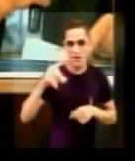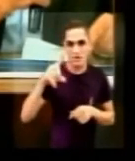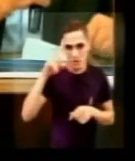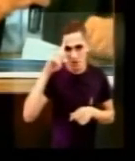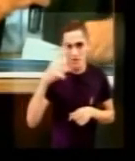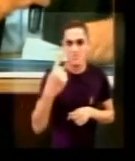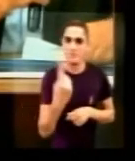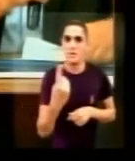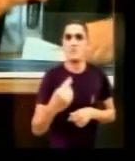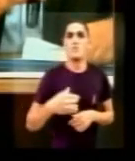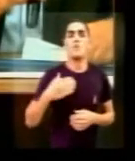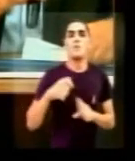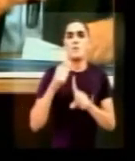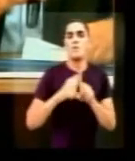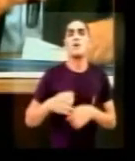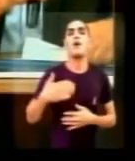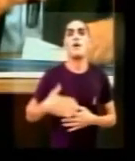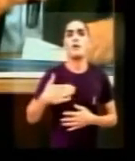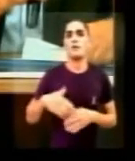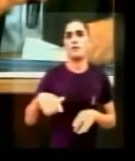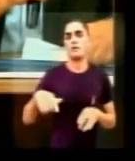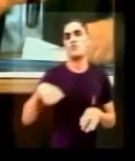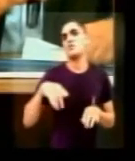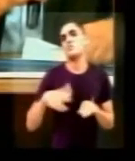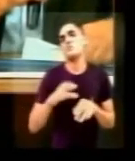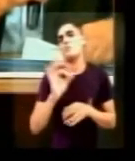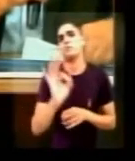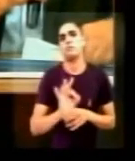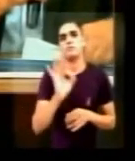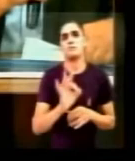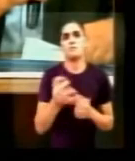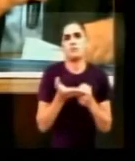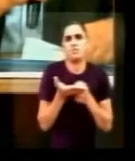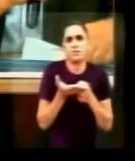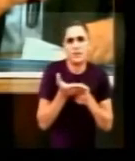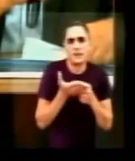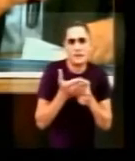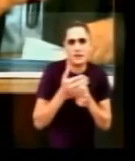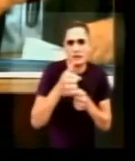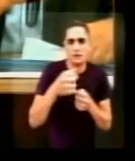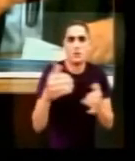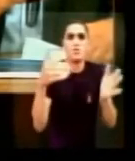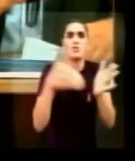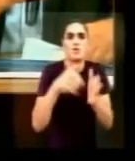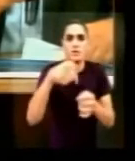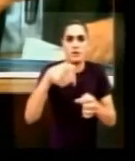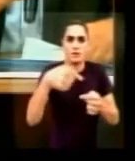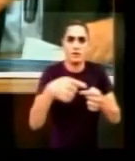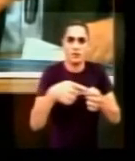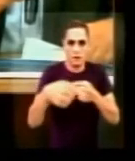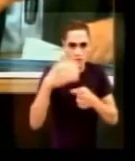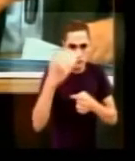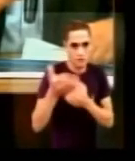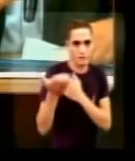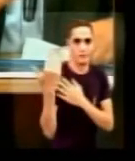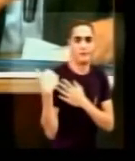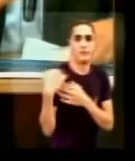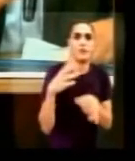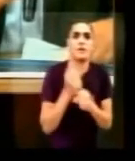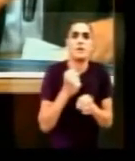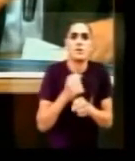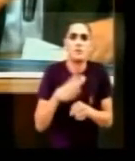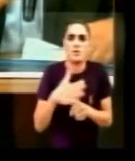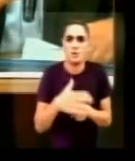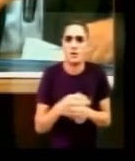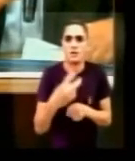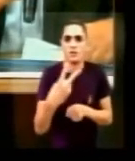média de 291 casos, uma média móvel de 291 casos.